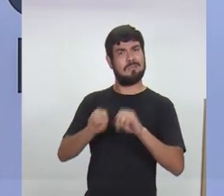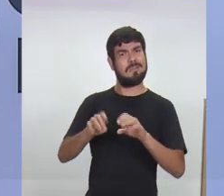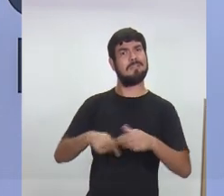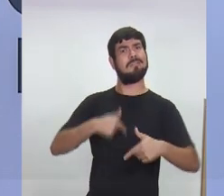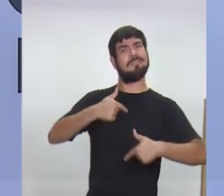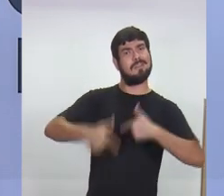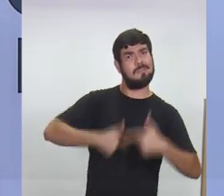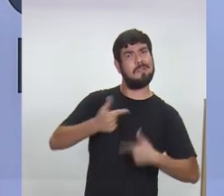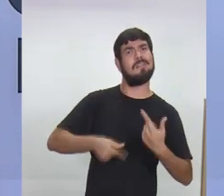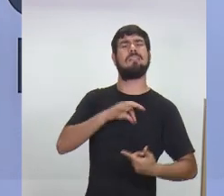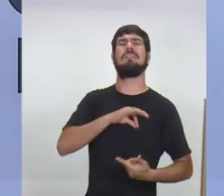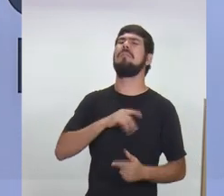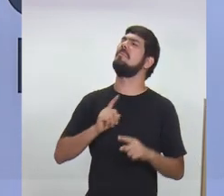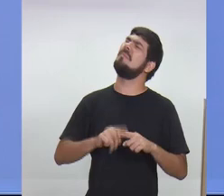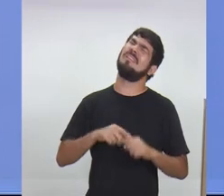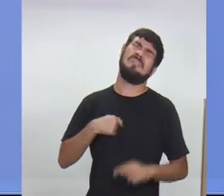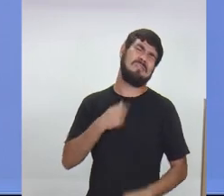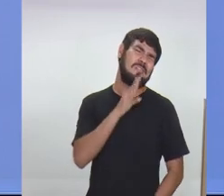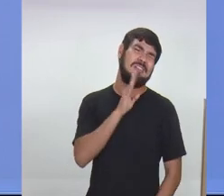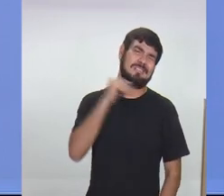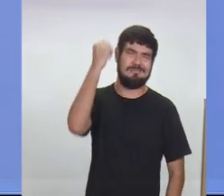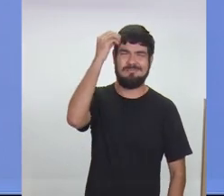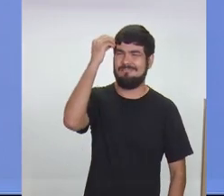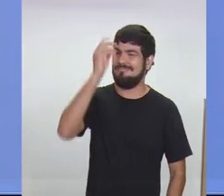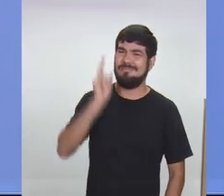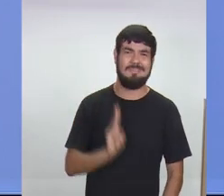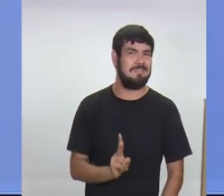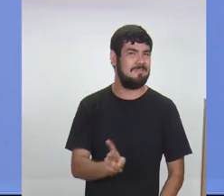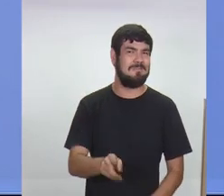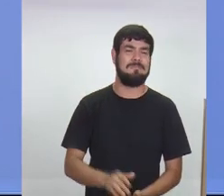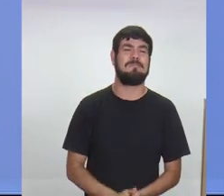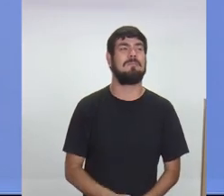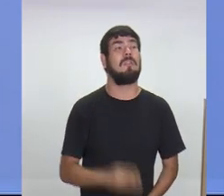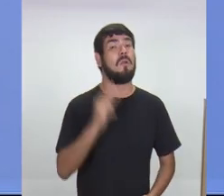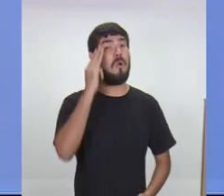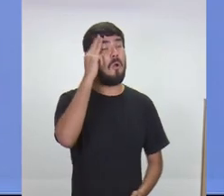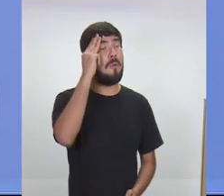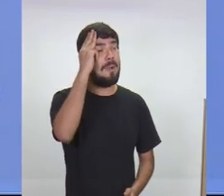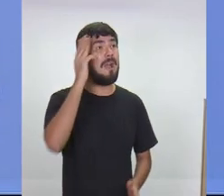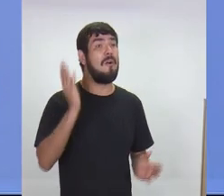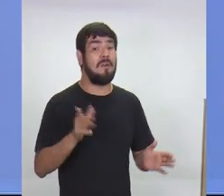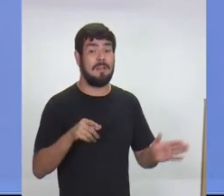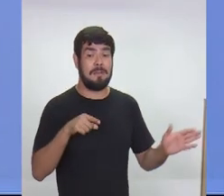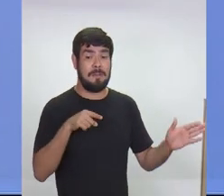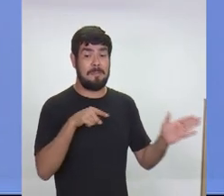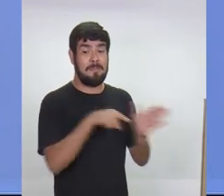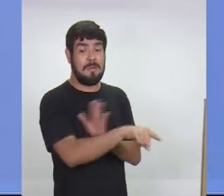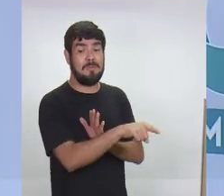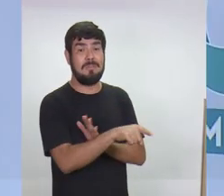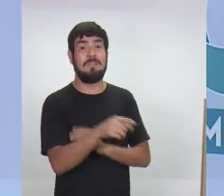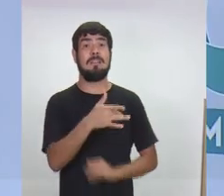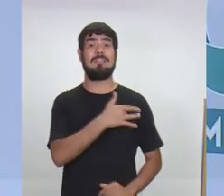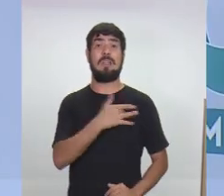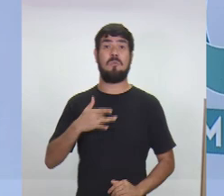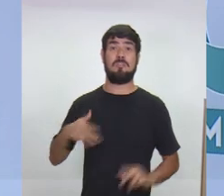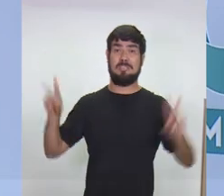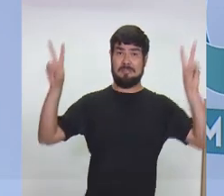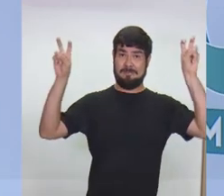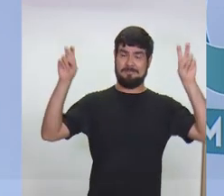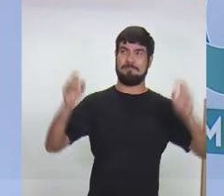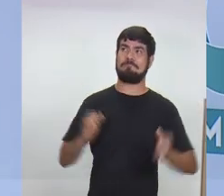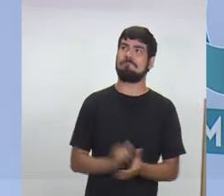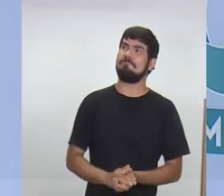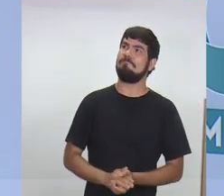o que é isso meu dia a dia ajudam a tomar aziz o tema da sua pergunta agora deve ser saúde o